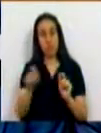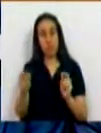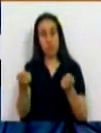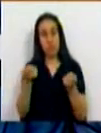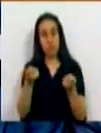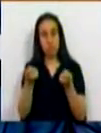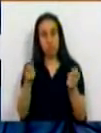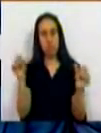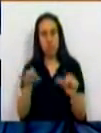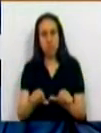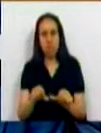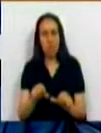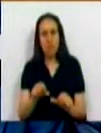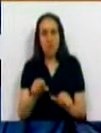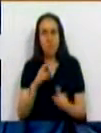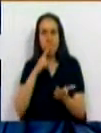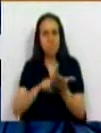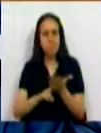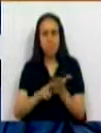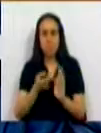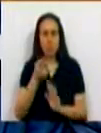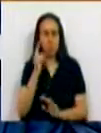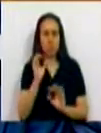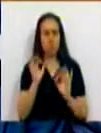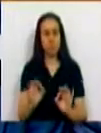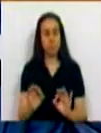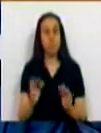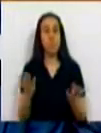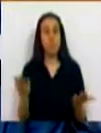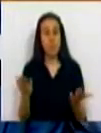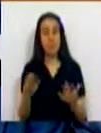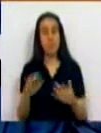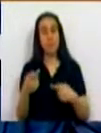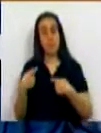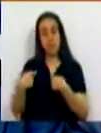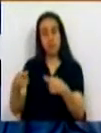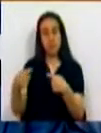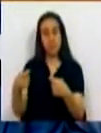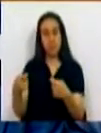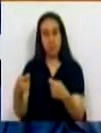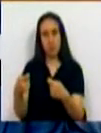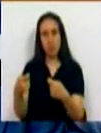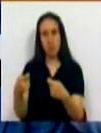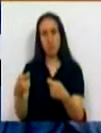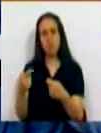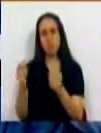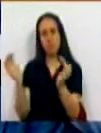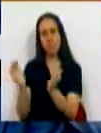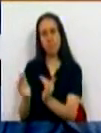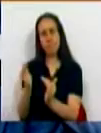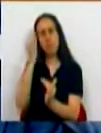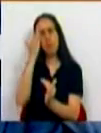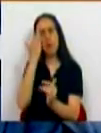uma ficção que não se confirma, porque a despesa está a evoluir a níveis inferiores ao previsto no